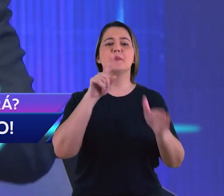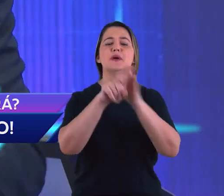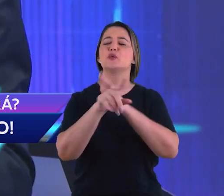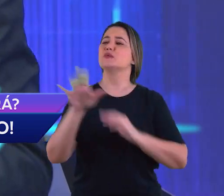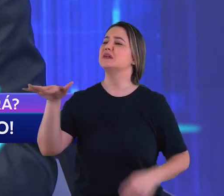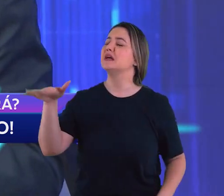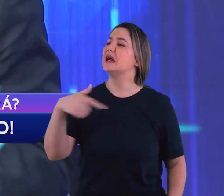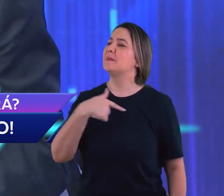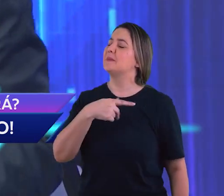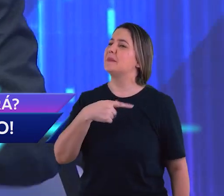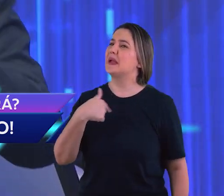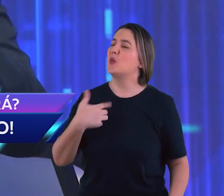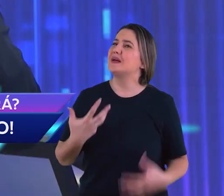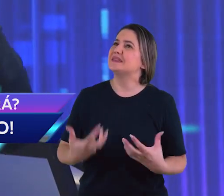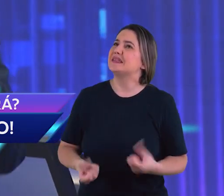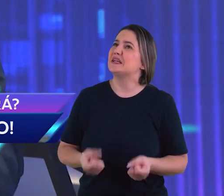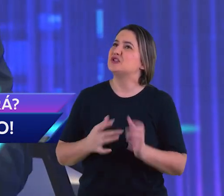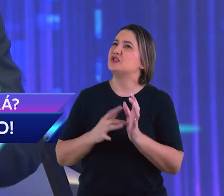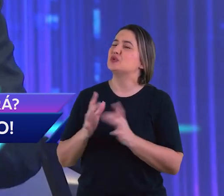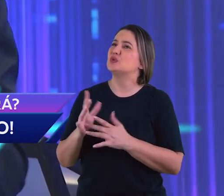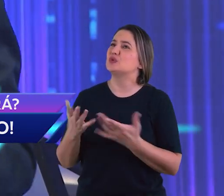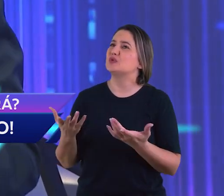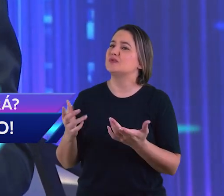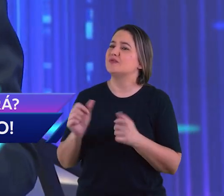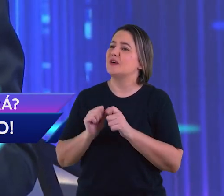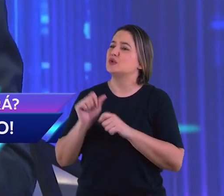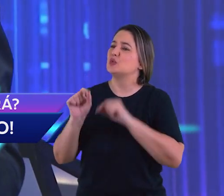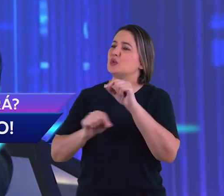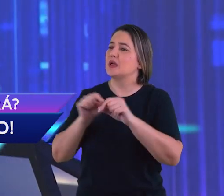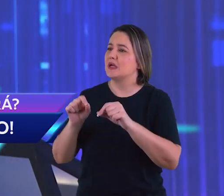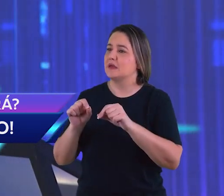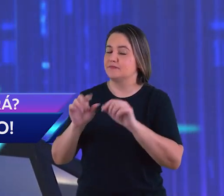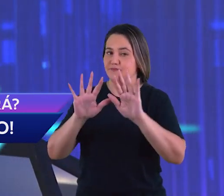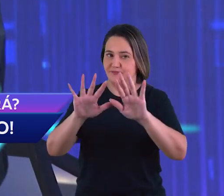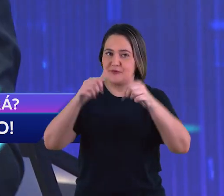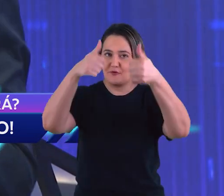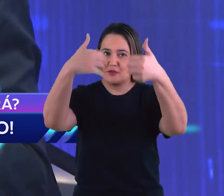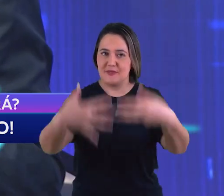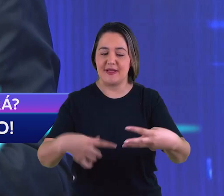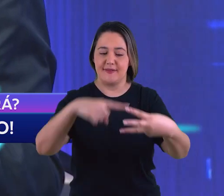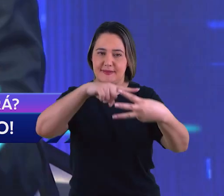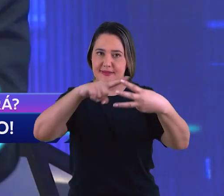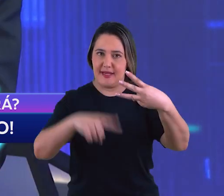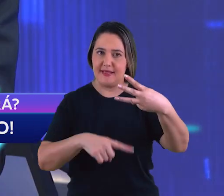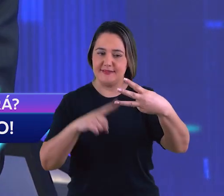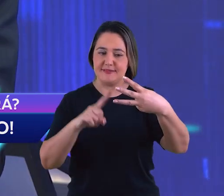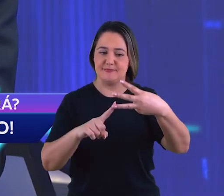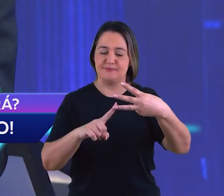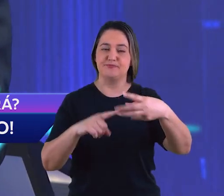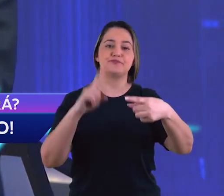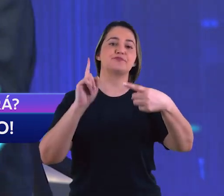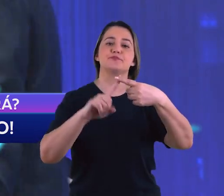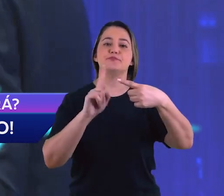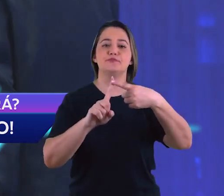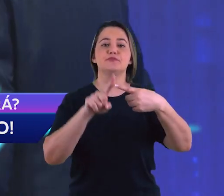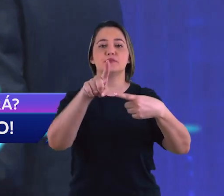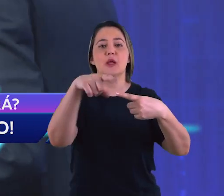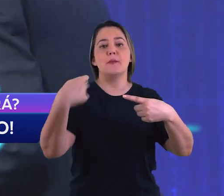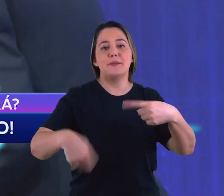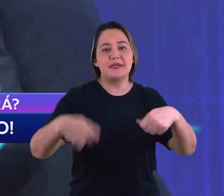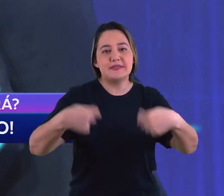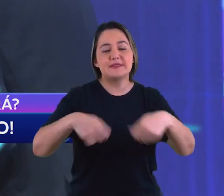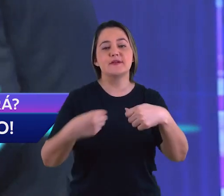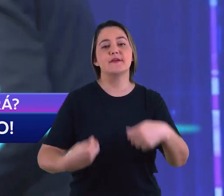é aceitar Jesus? O que eu preciso fazer para aceitar Jesus? São 3 pontos. Primeiro, você